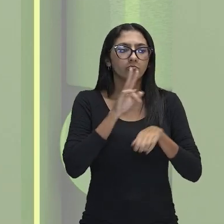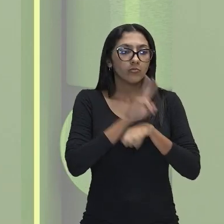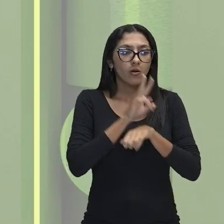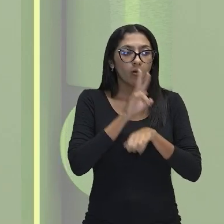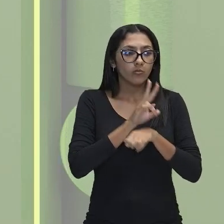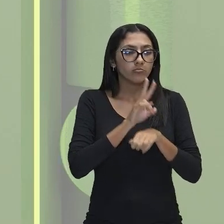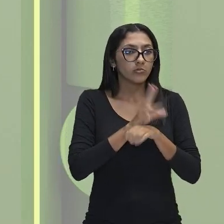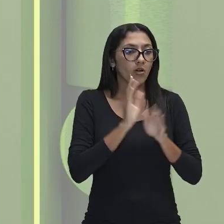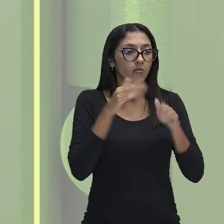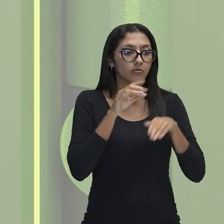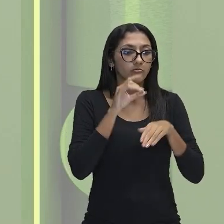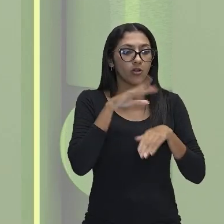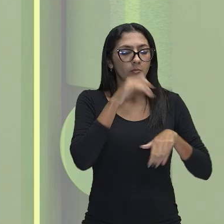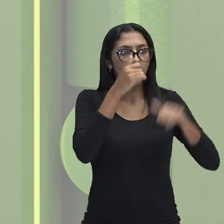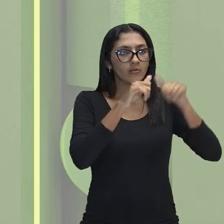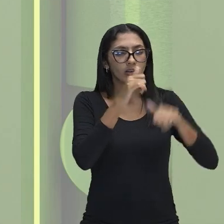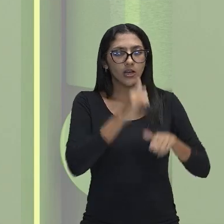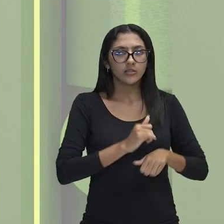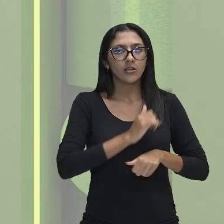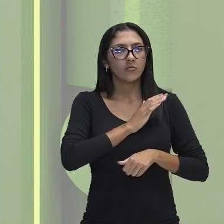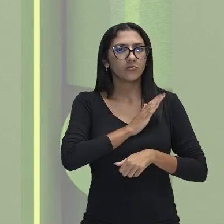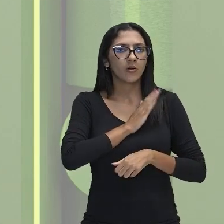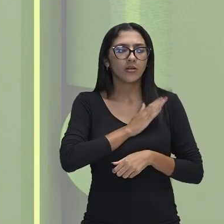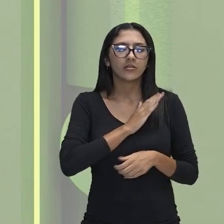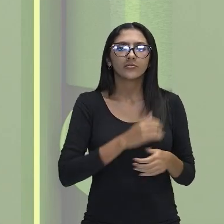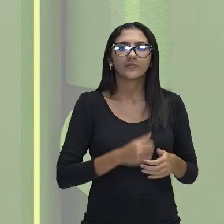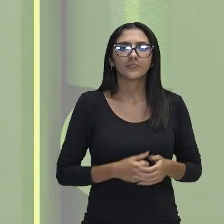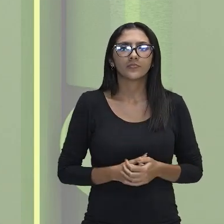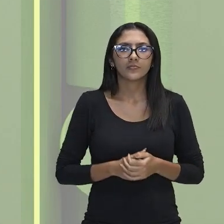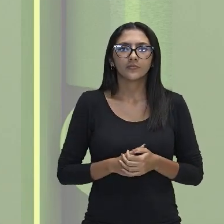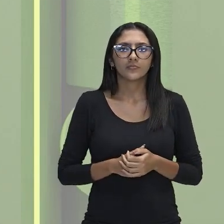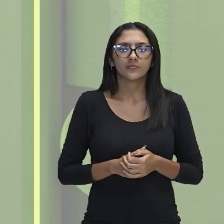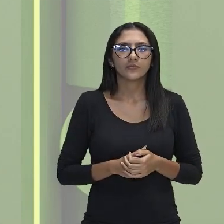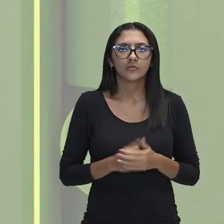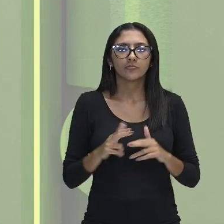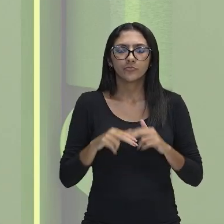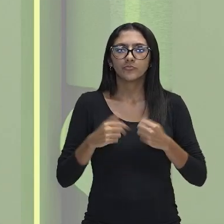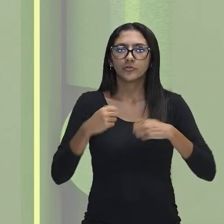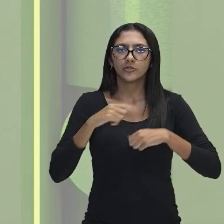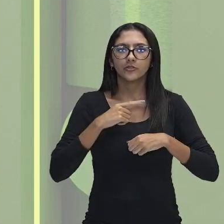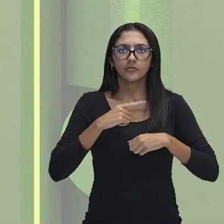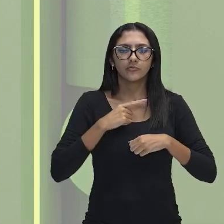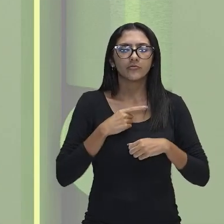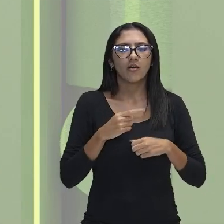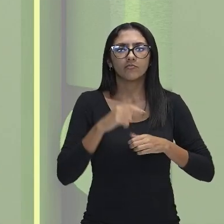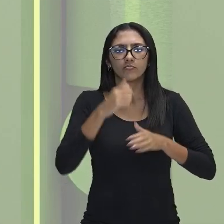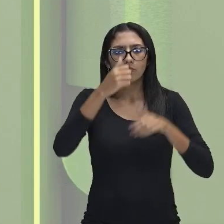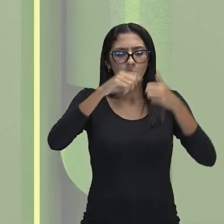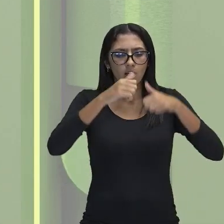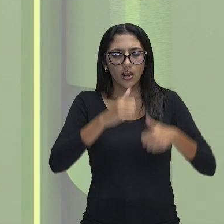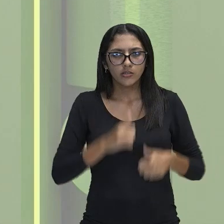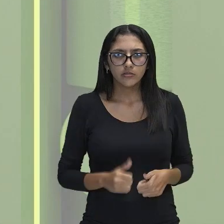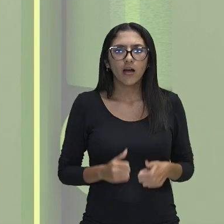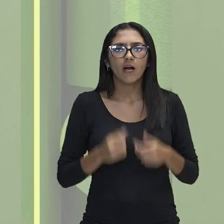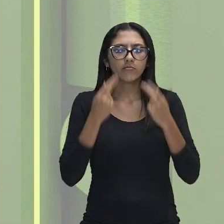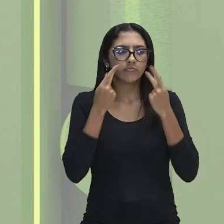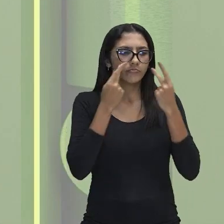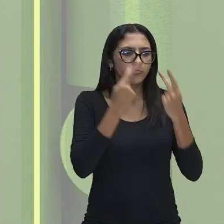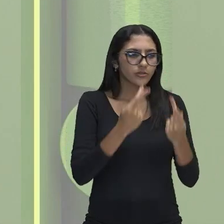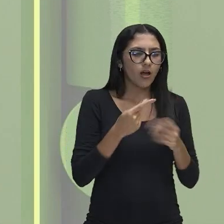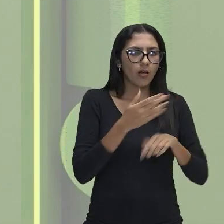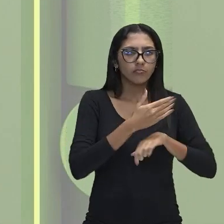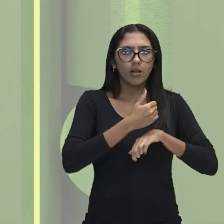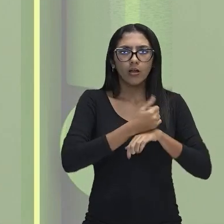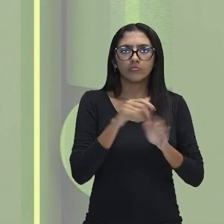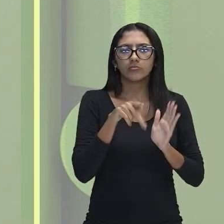coração. Então, você tem que manter os seus exames, né, em dias, procurar um cardiologista,